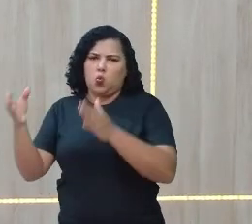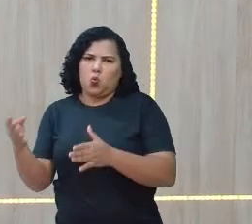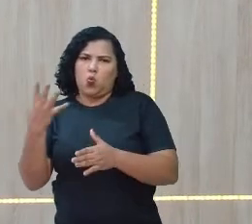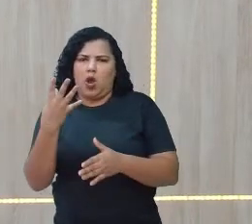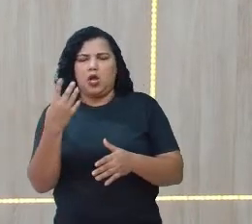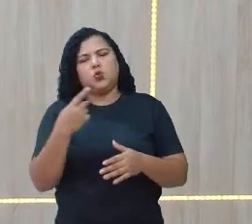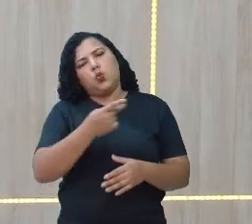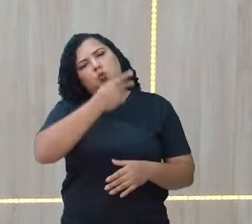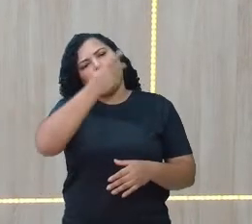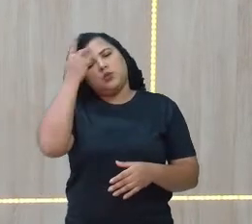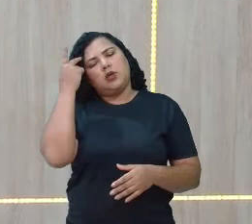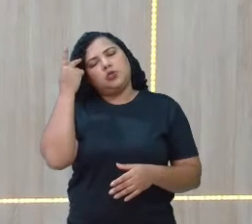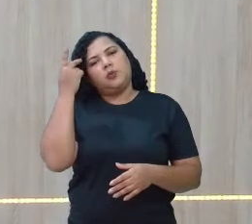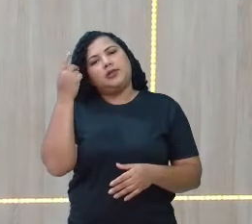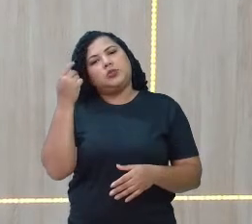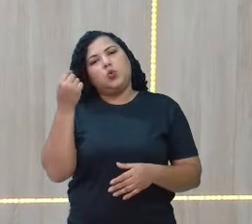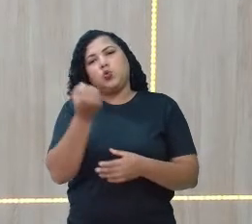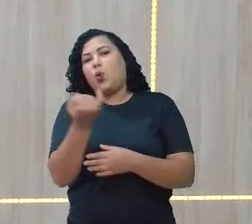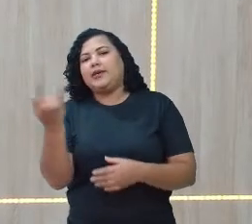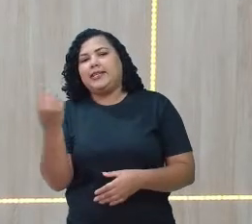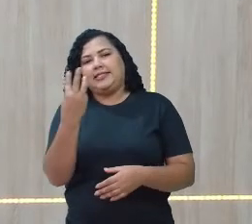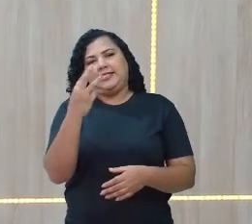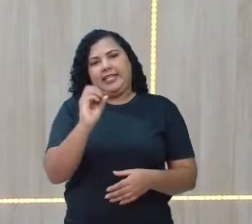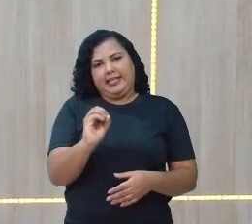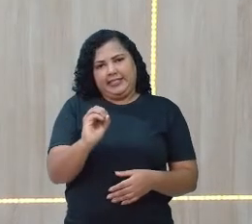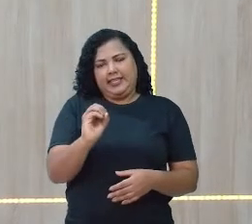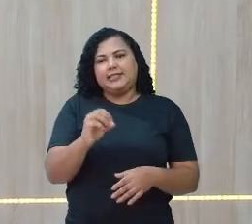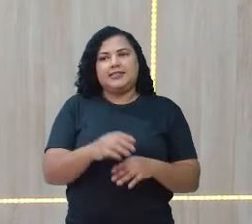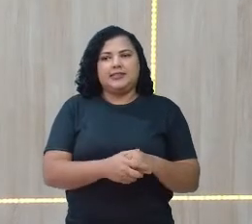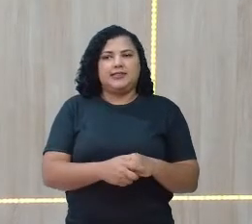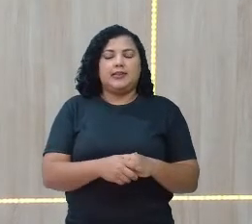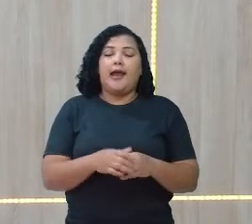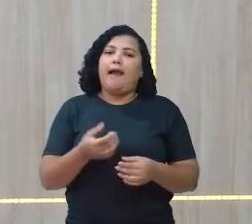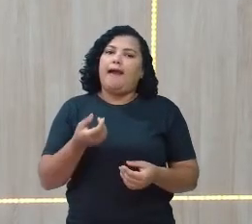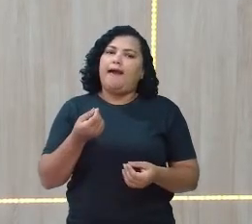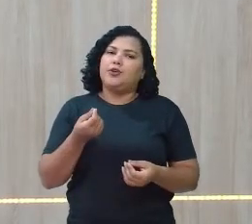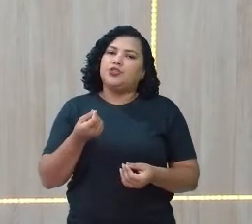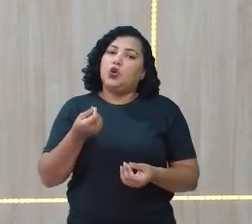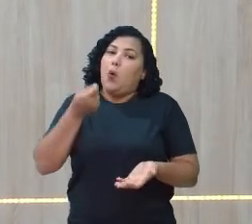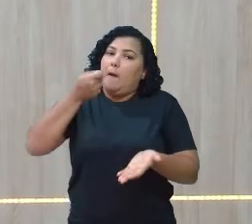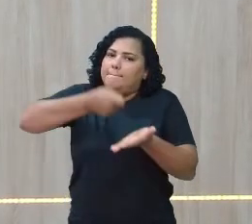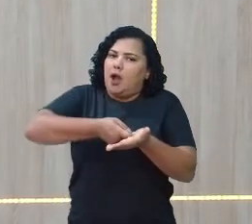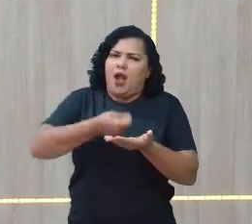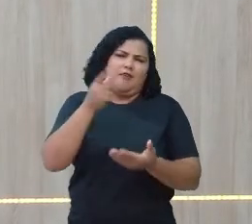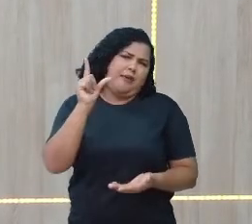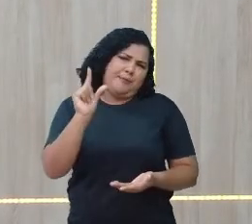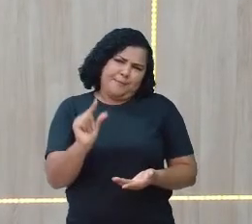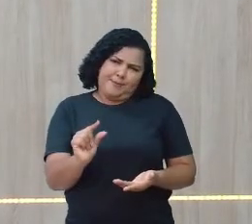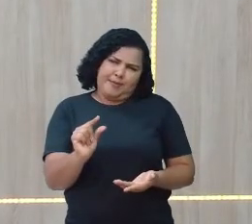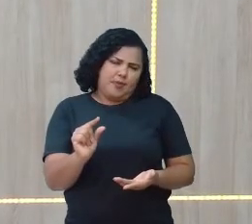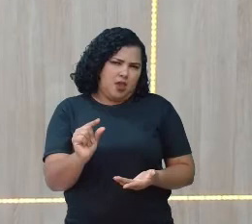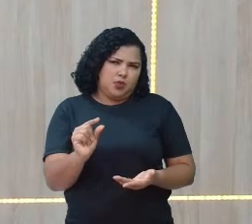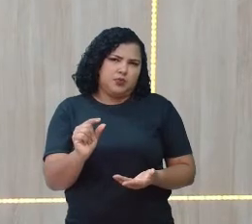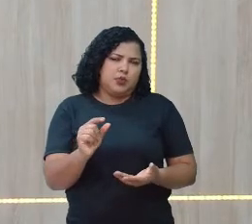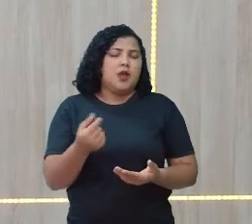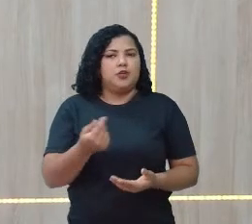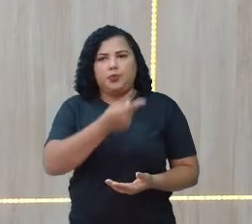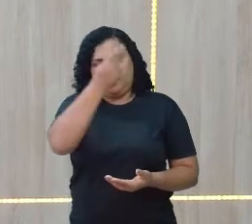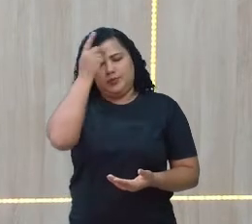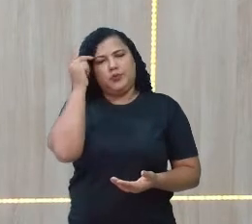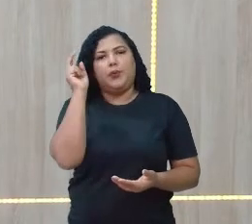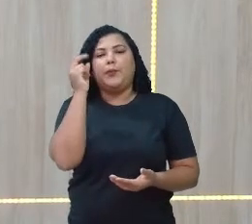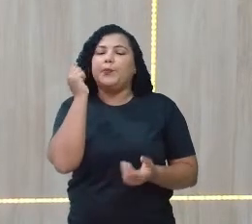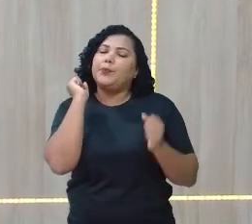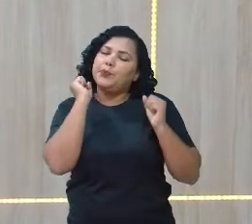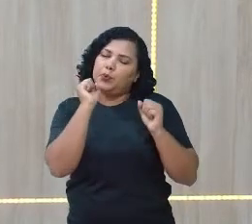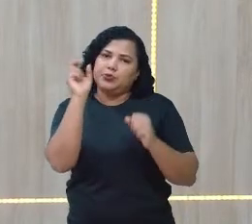tá certo? As passagens eram bem mais baratas do que as carruagens, possibilitando que mais pessoas pudessem utilizar, tá certo? Então, essa